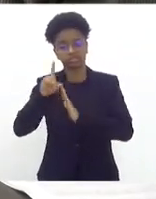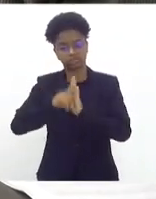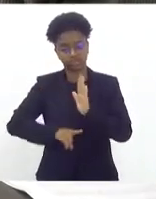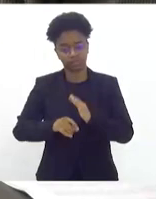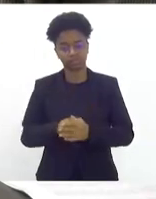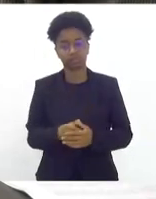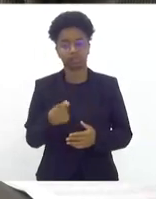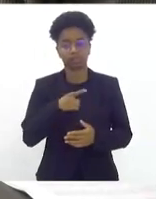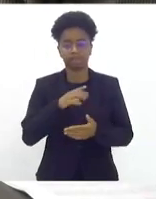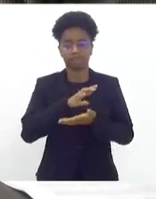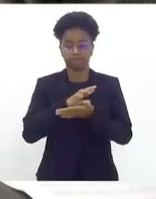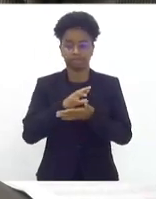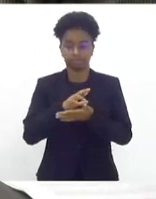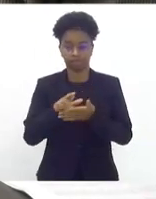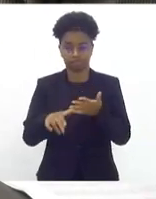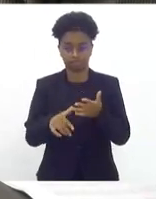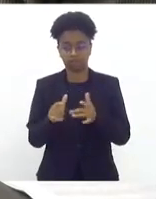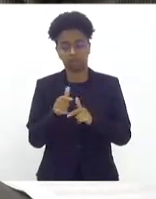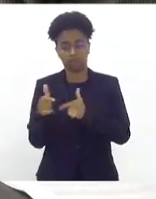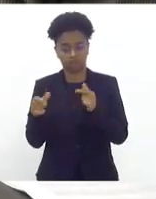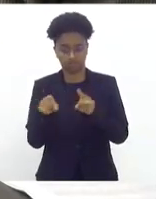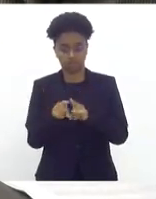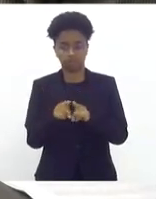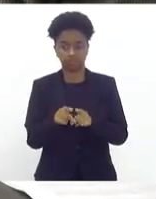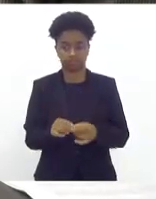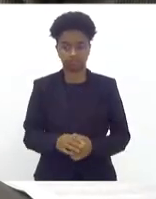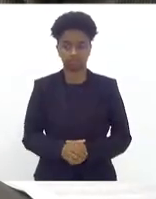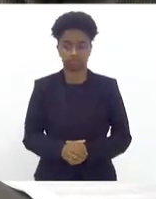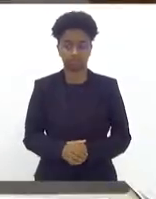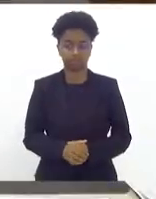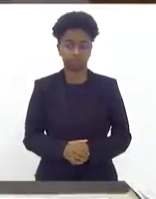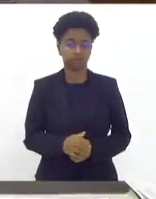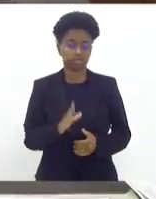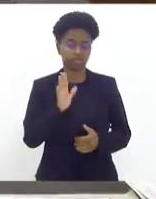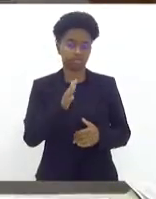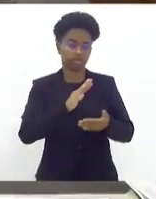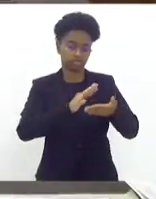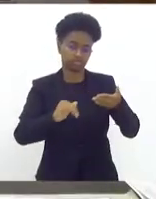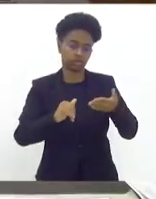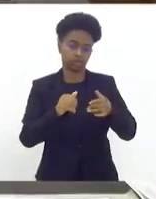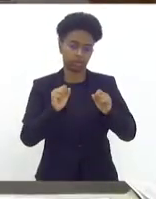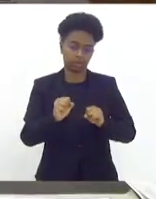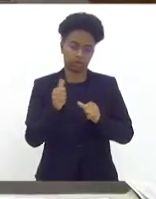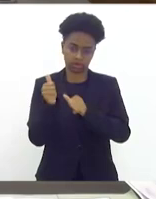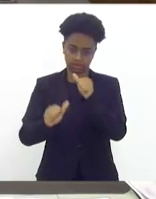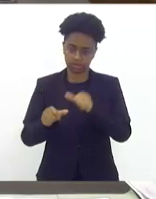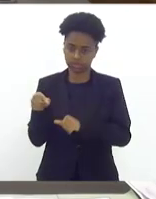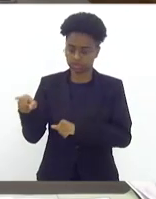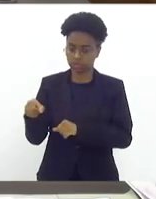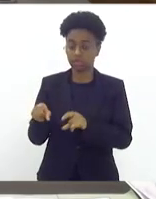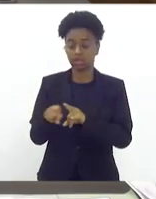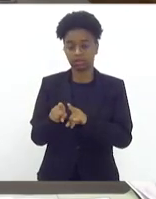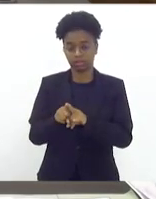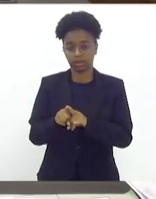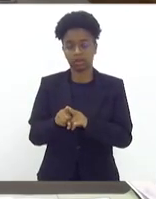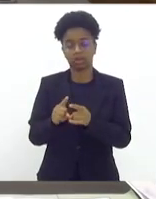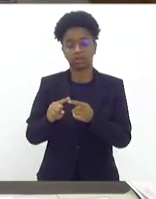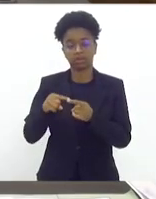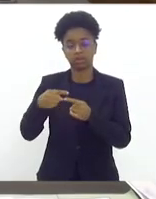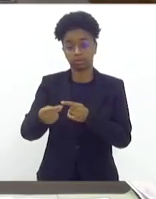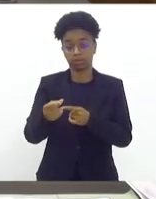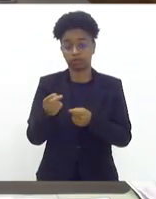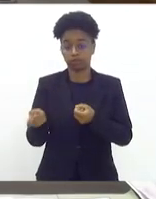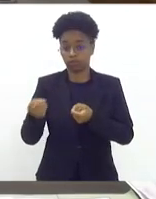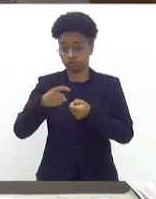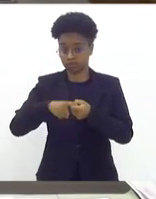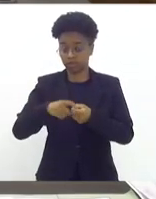Mink, sem querer cortar Vossa Excelência. Vossa Excelência tem razão. Vossa Excelência, o projeto está retirado, está com vista para Vossa Excelência. Certamente, quando voltar, vai ser